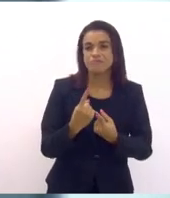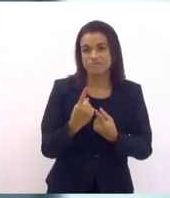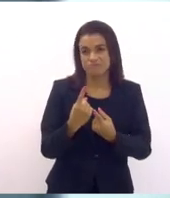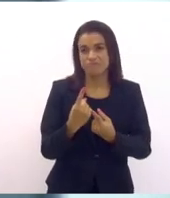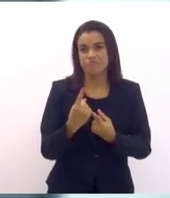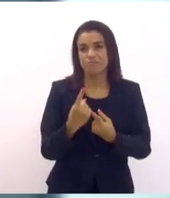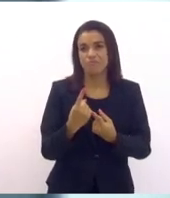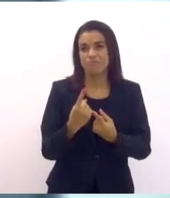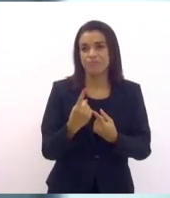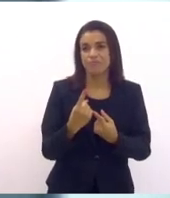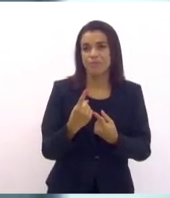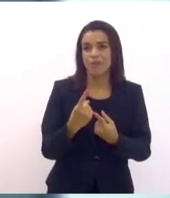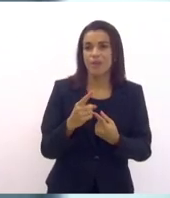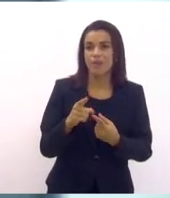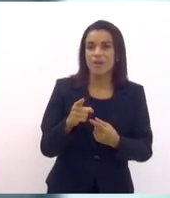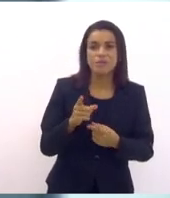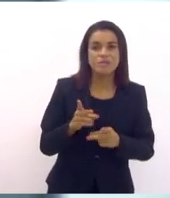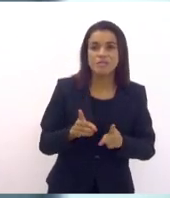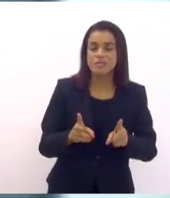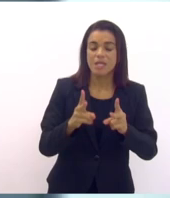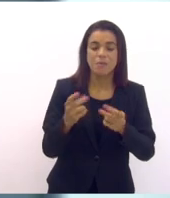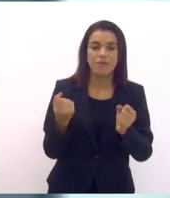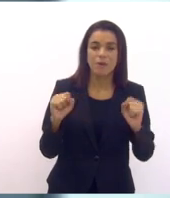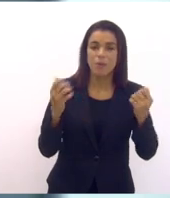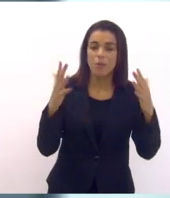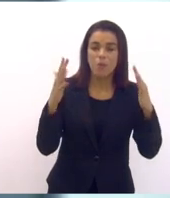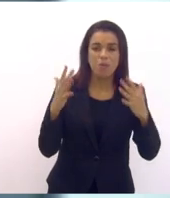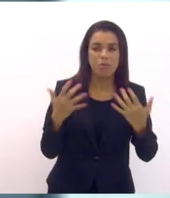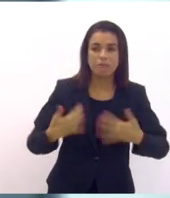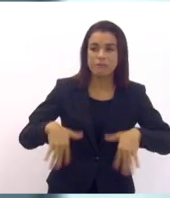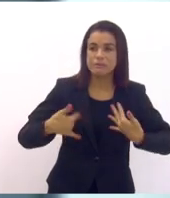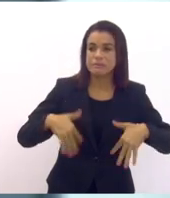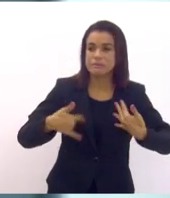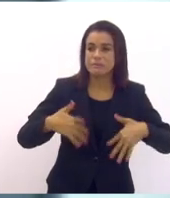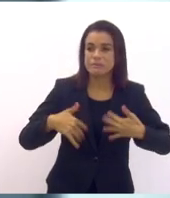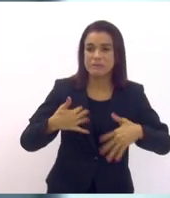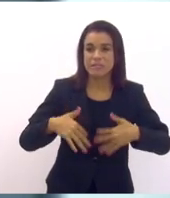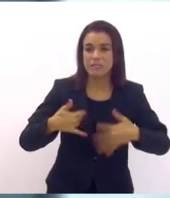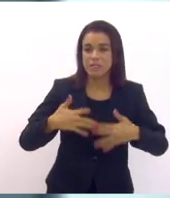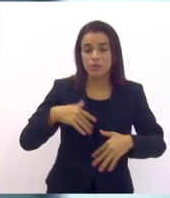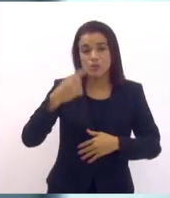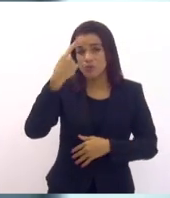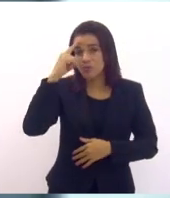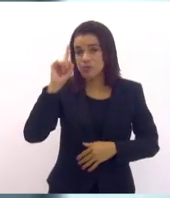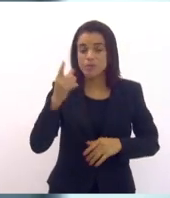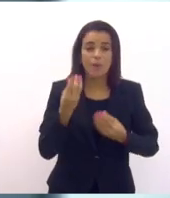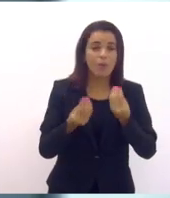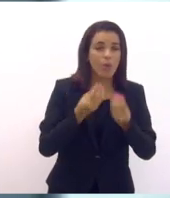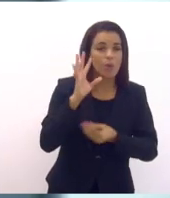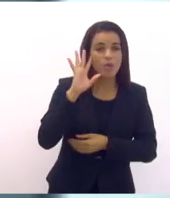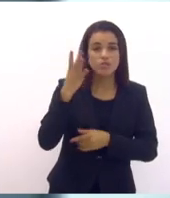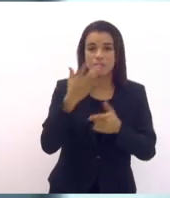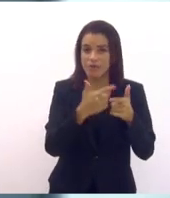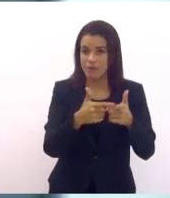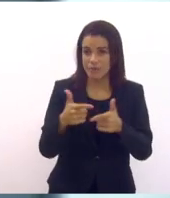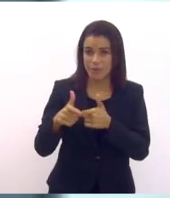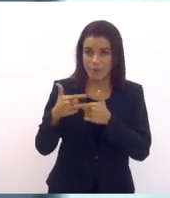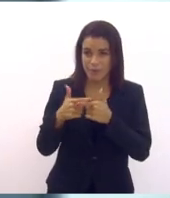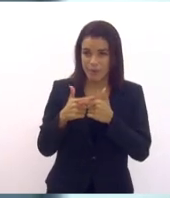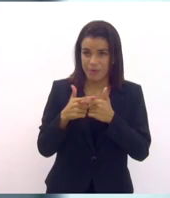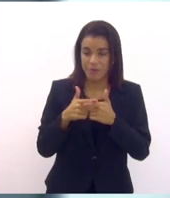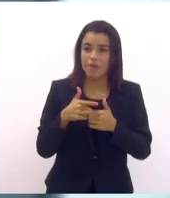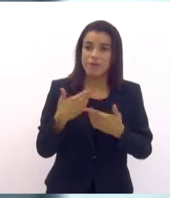com elas isso acabam caindo desespero eh ficou sem saber qual será a saída então quando